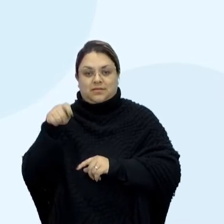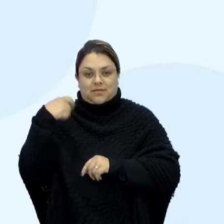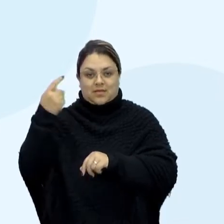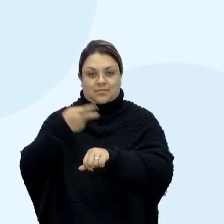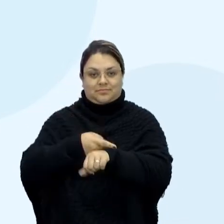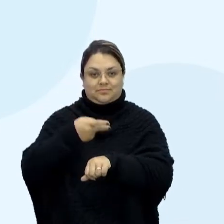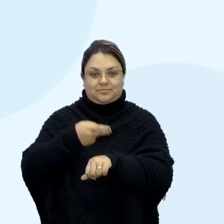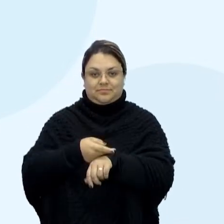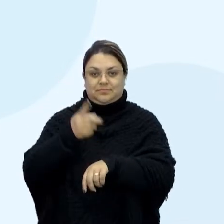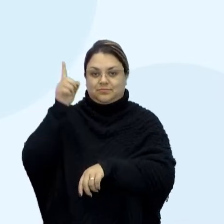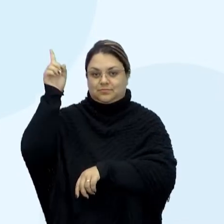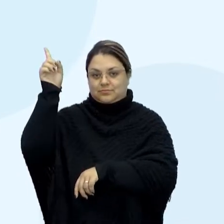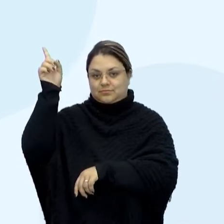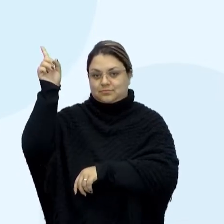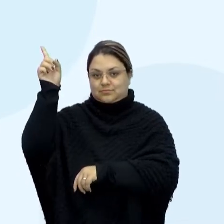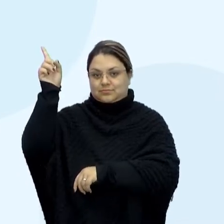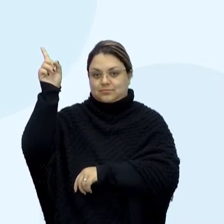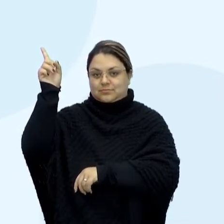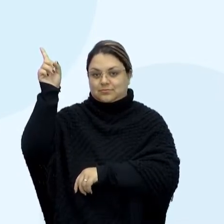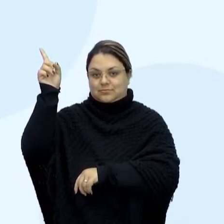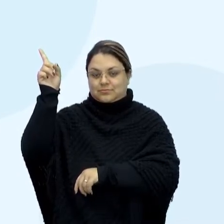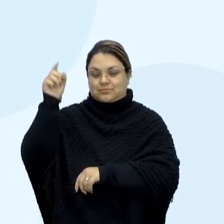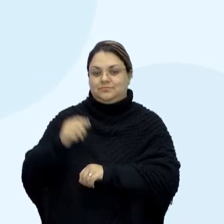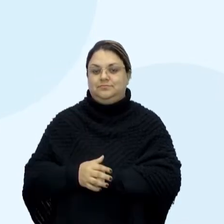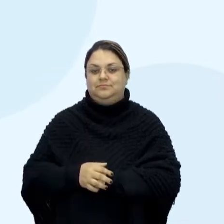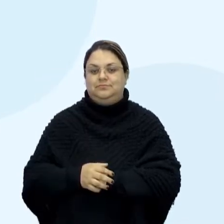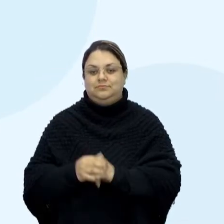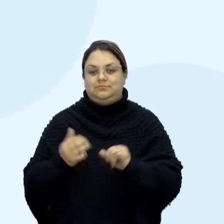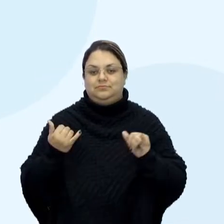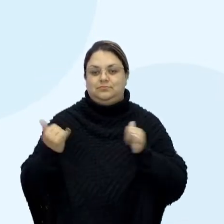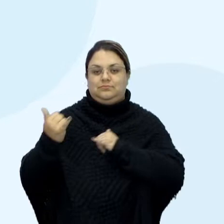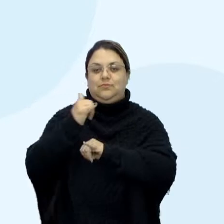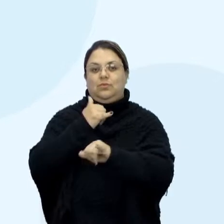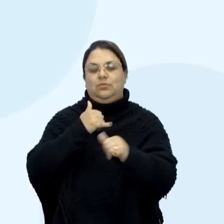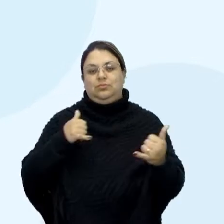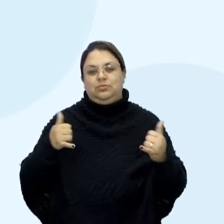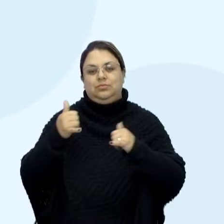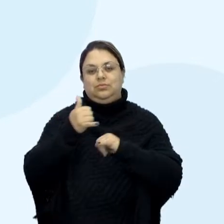podem anotar aí, é a resistividade. O que é a